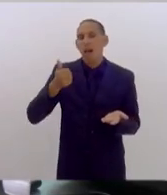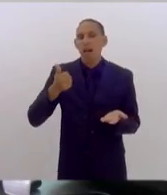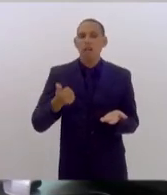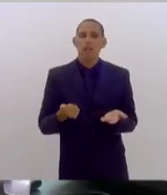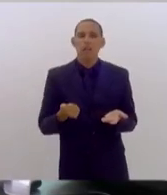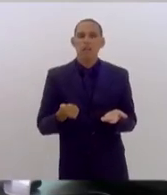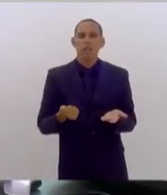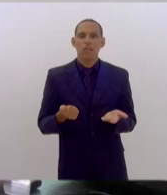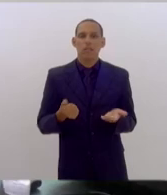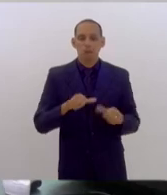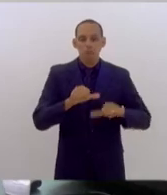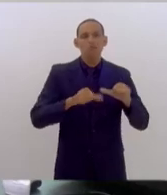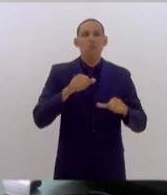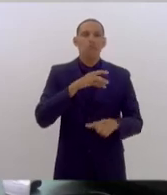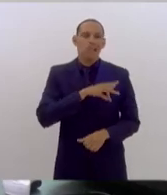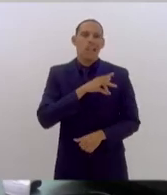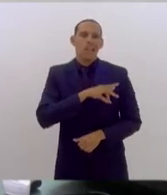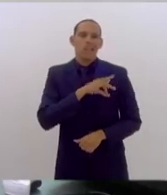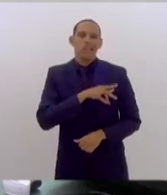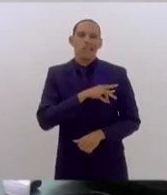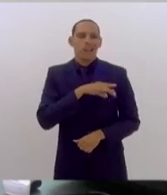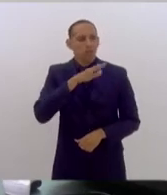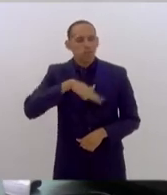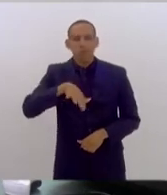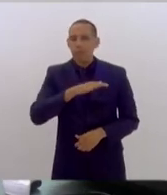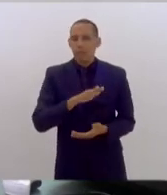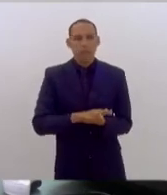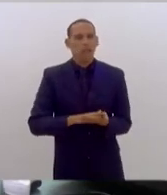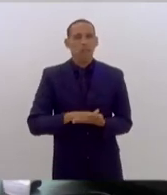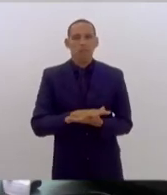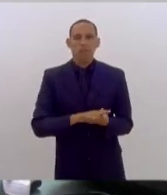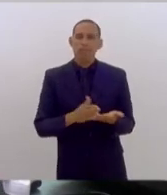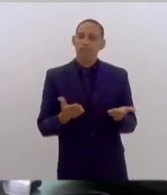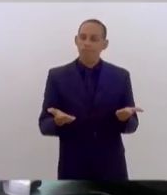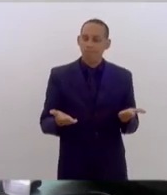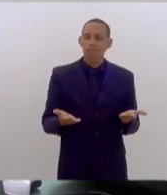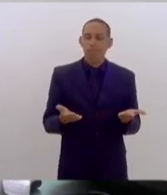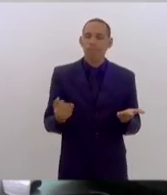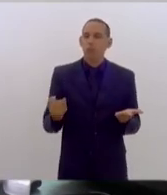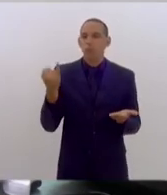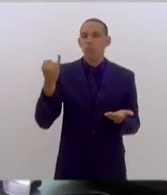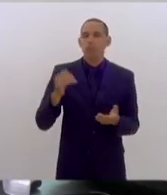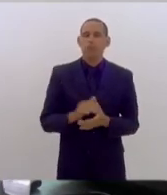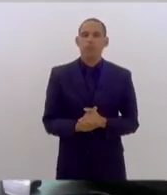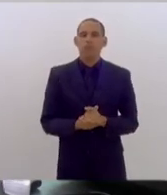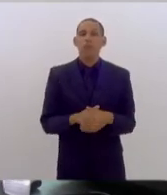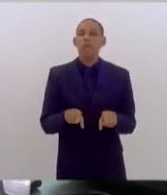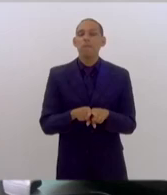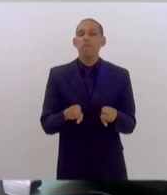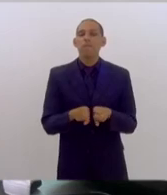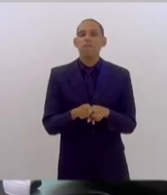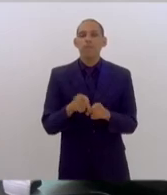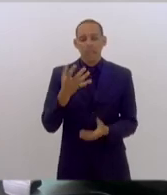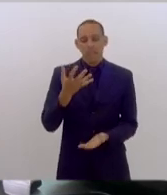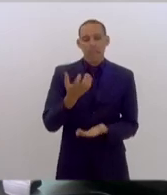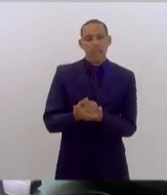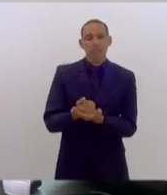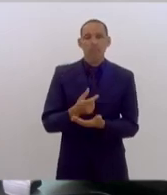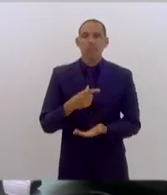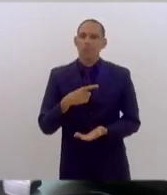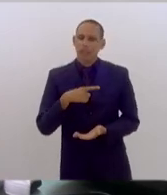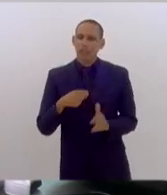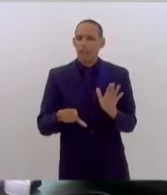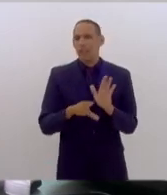do recomposição do salário mínimo regional Então essa recomendação importante a efetiva instalação que já